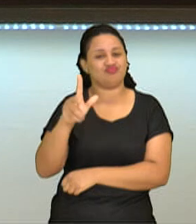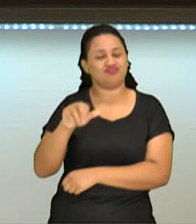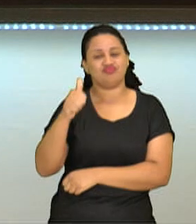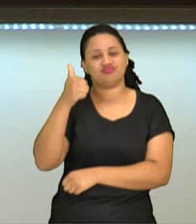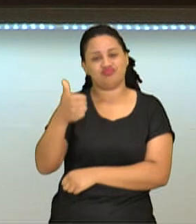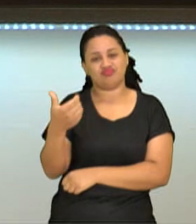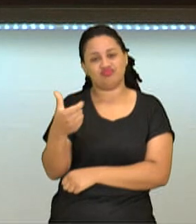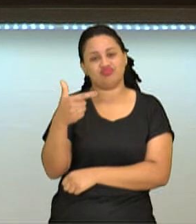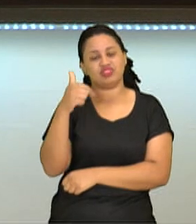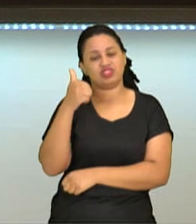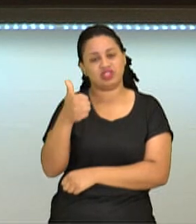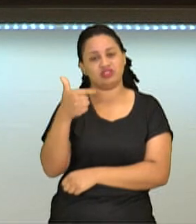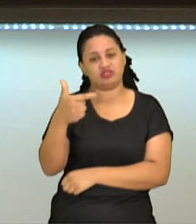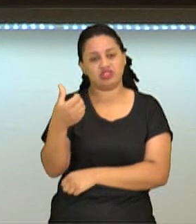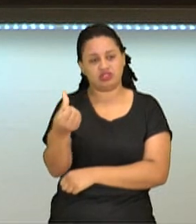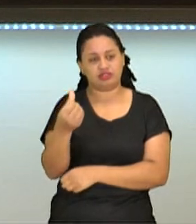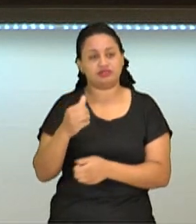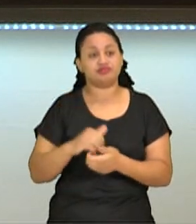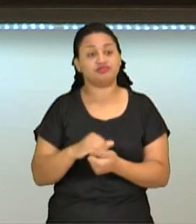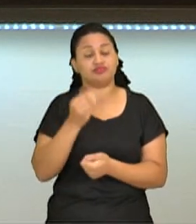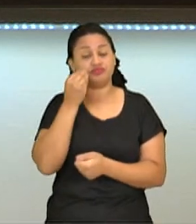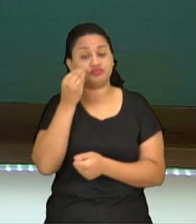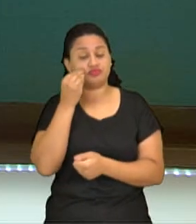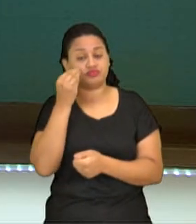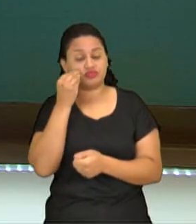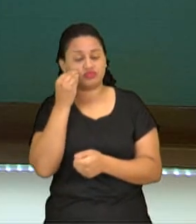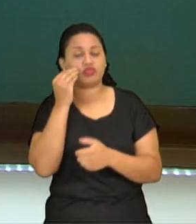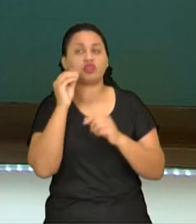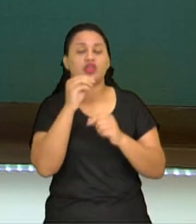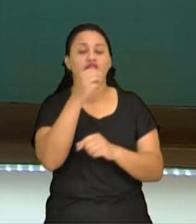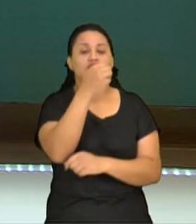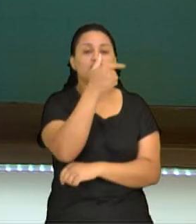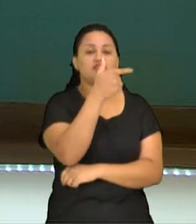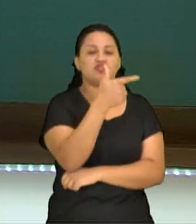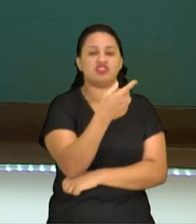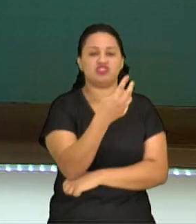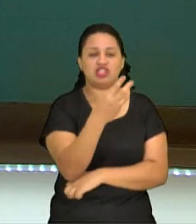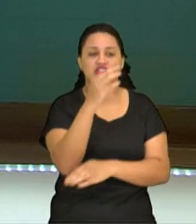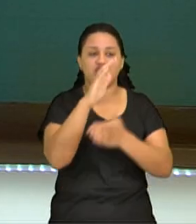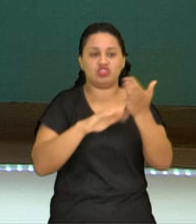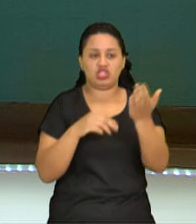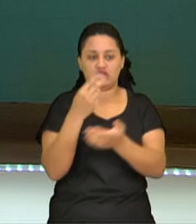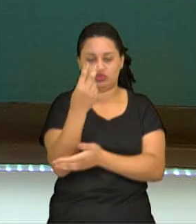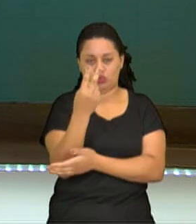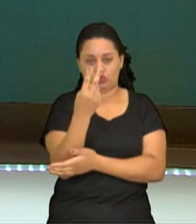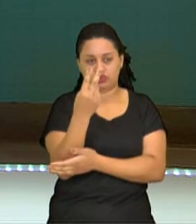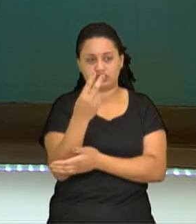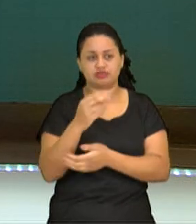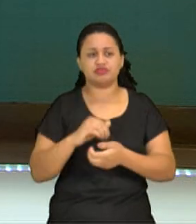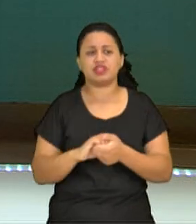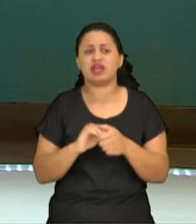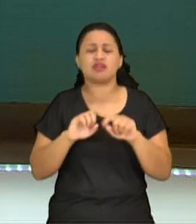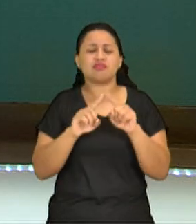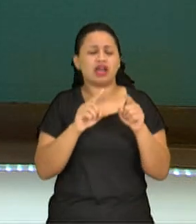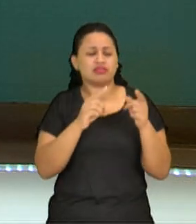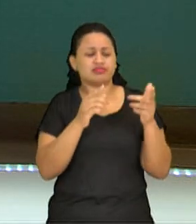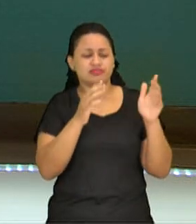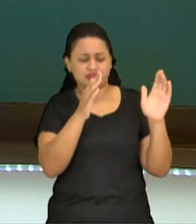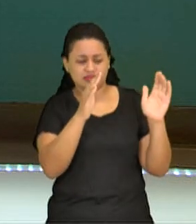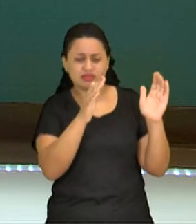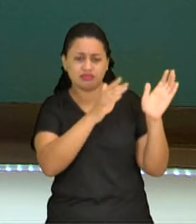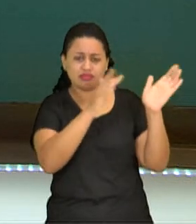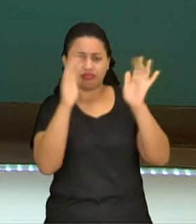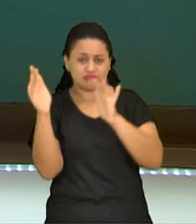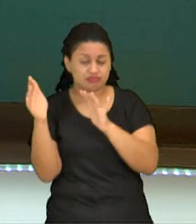vamos testar o parênteses em outro lugar. Vamos pegar aqui, vou pegar essa subtração aqui primeiro. Ah, professora, mas a subtração não é o que vem